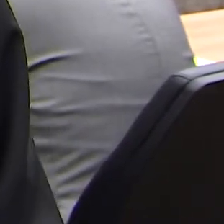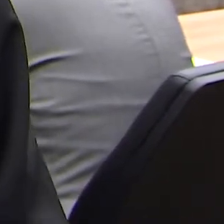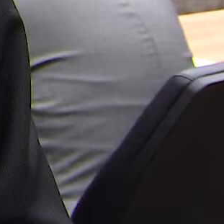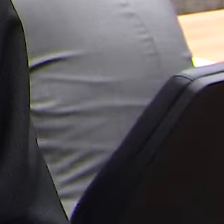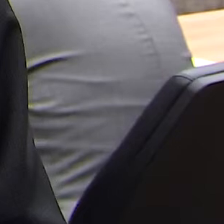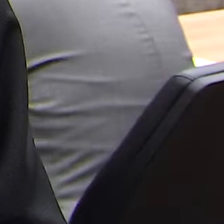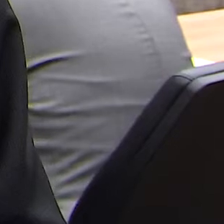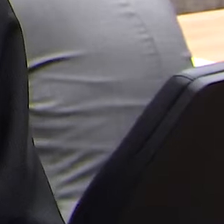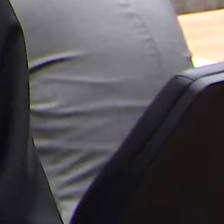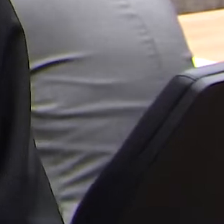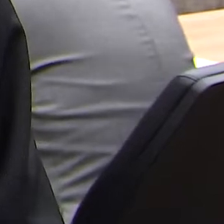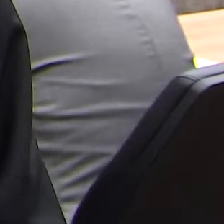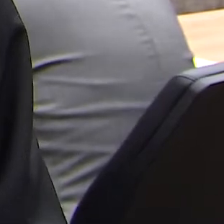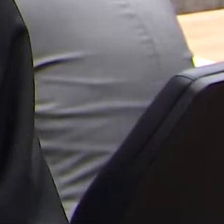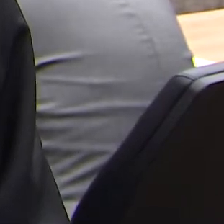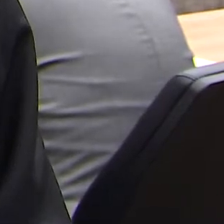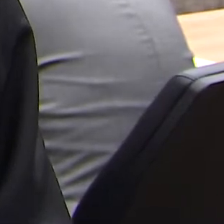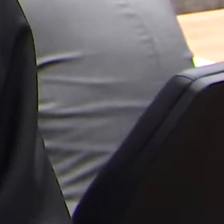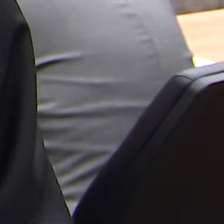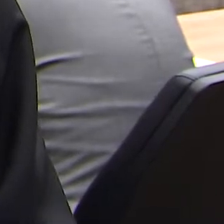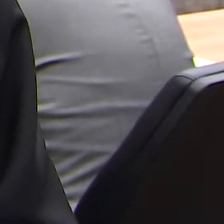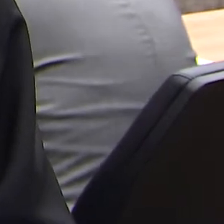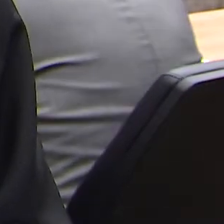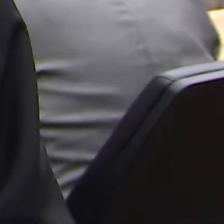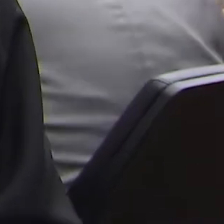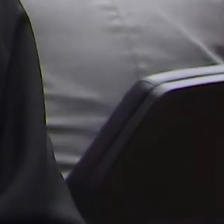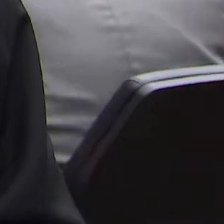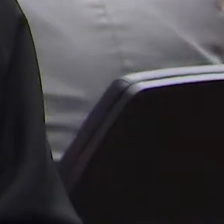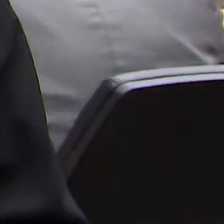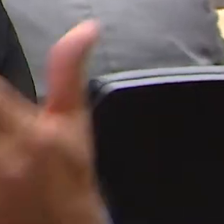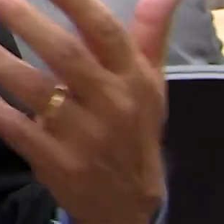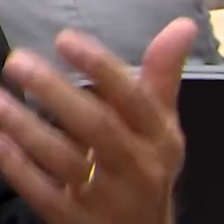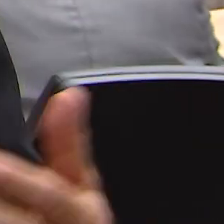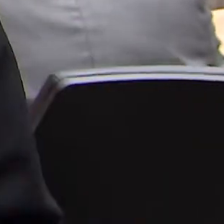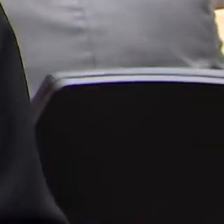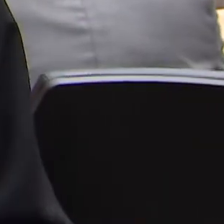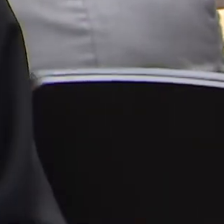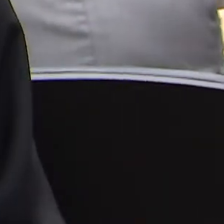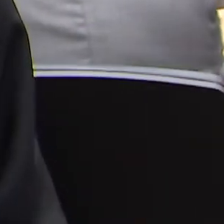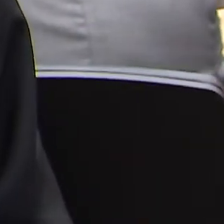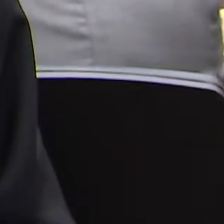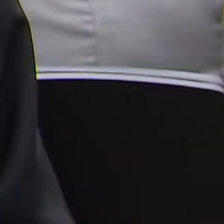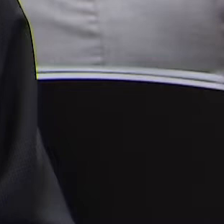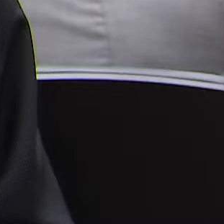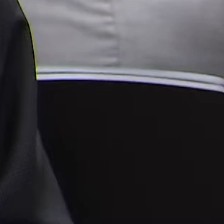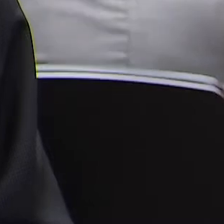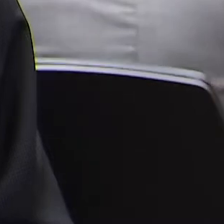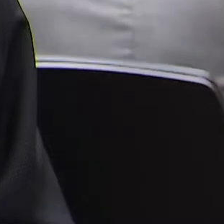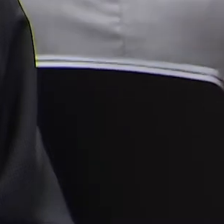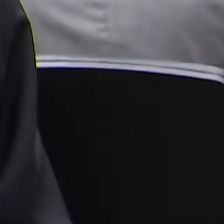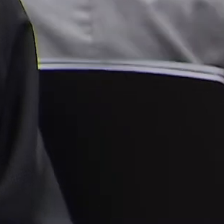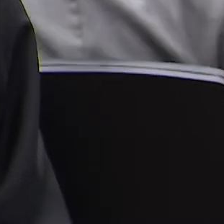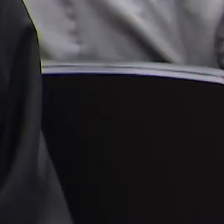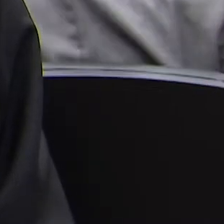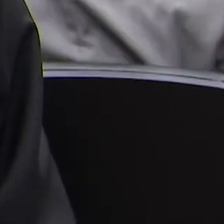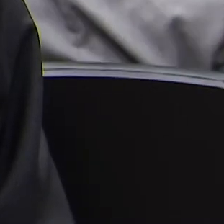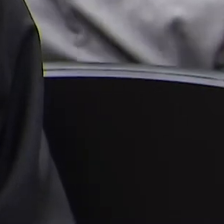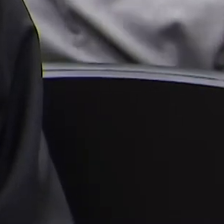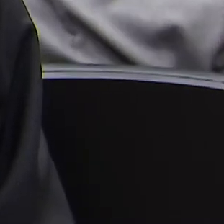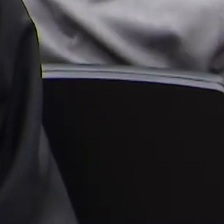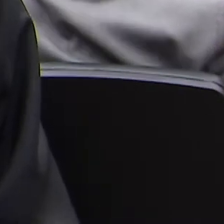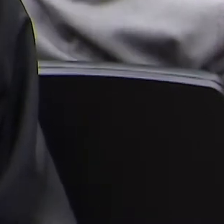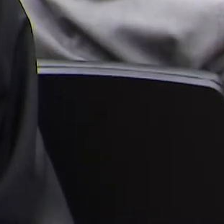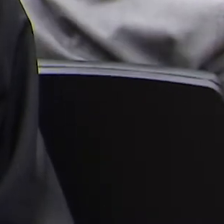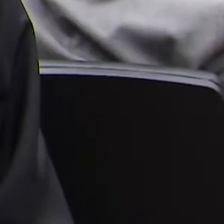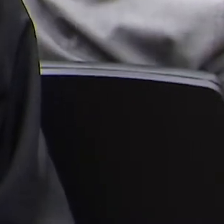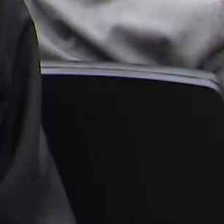central. Então há uma reivindicação, até compromisso das autoridades de implantar um